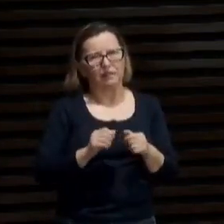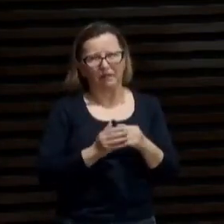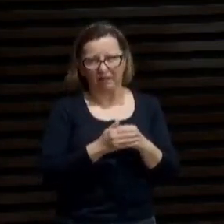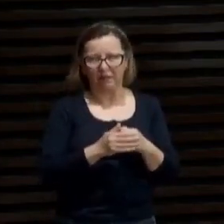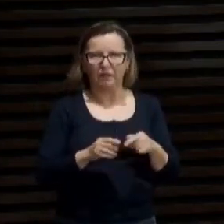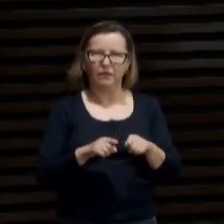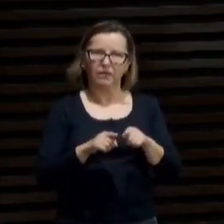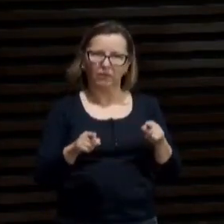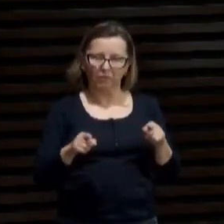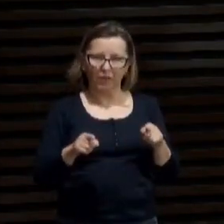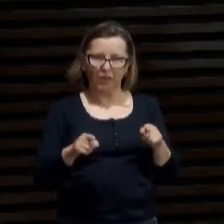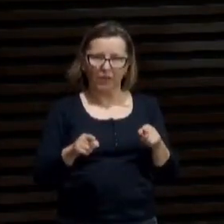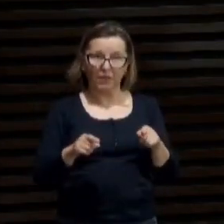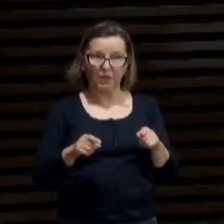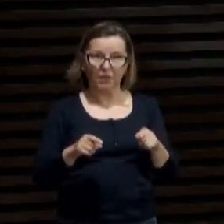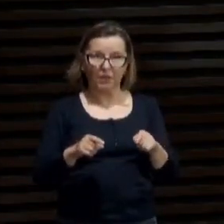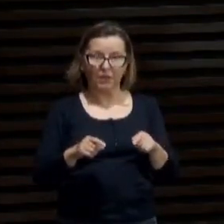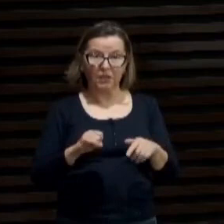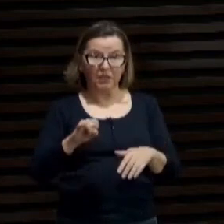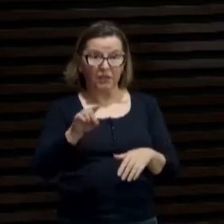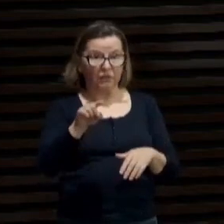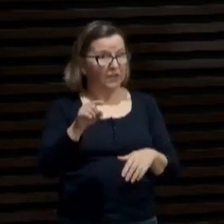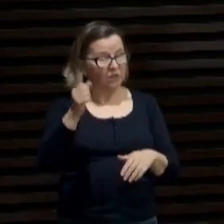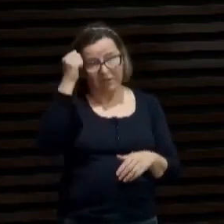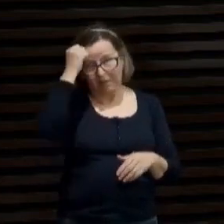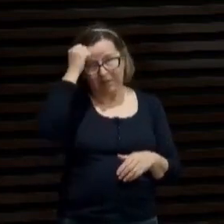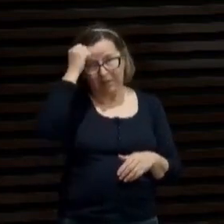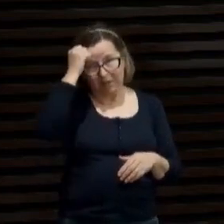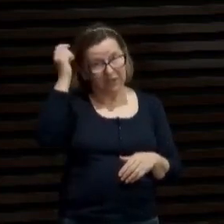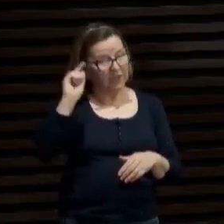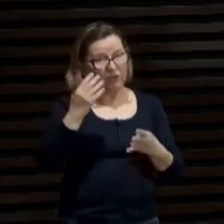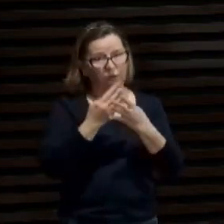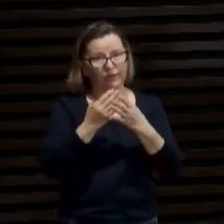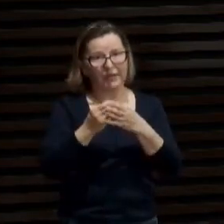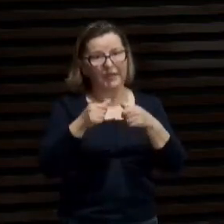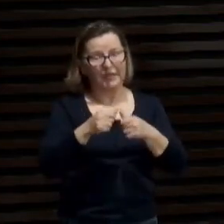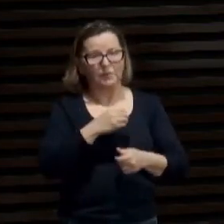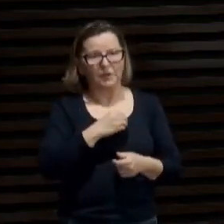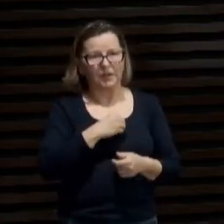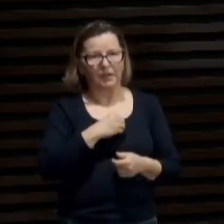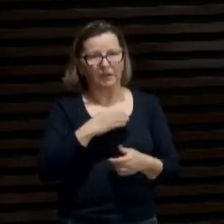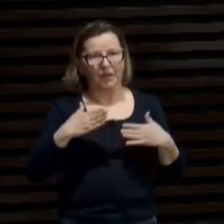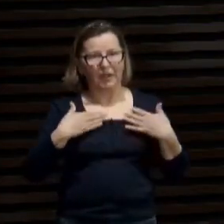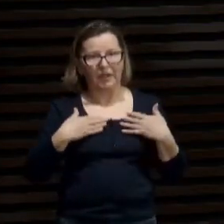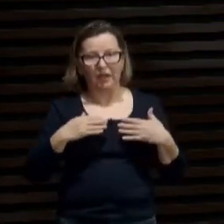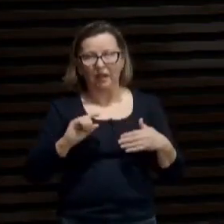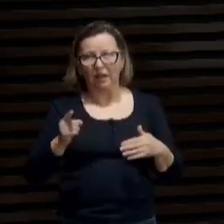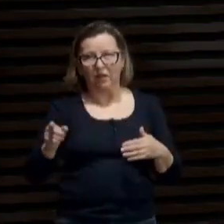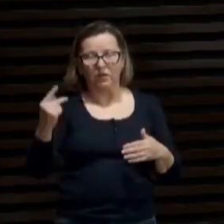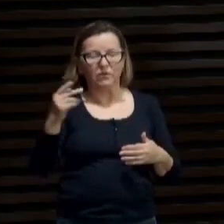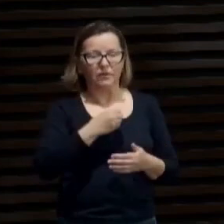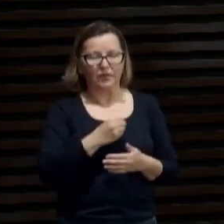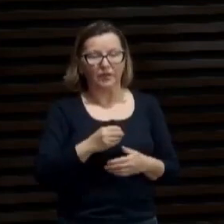você: enquanto você não se arrepender, não confessar e não abandonar esse pecado, a alegria estará longe da tua vida. Por isso que Paulo dá o